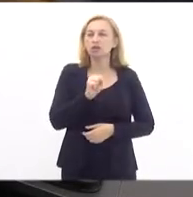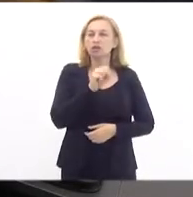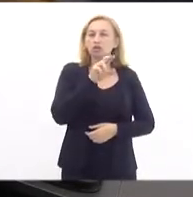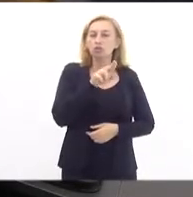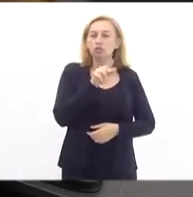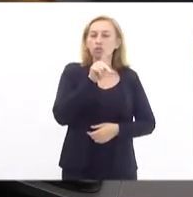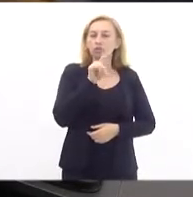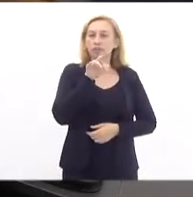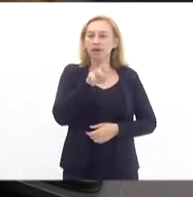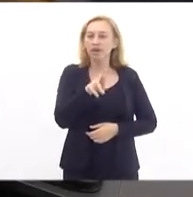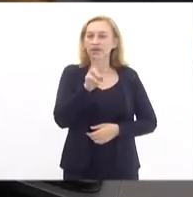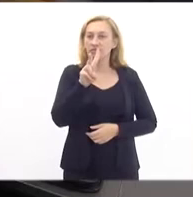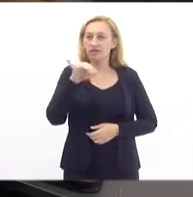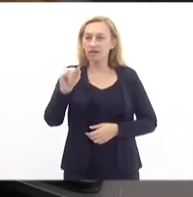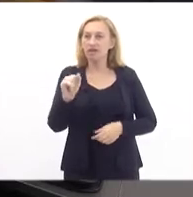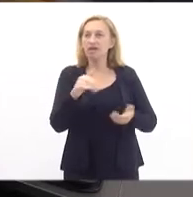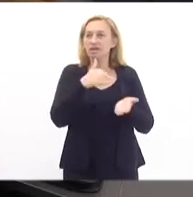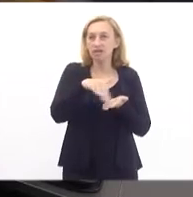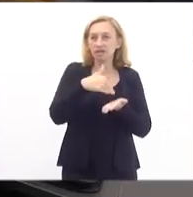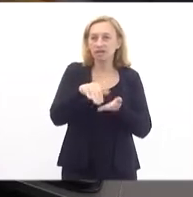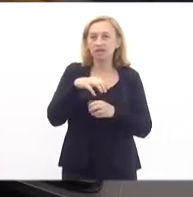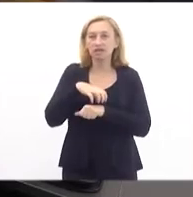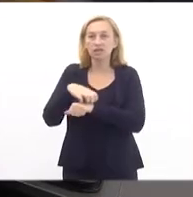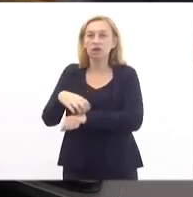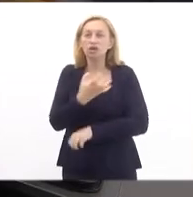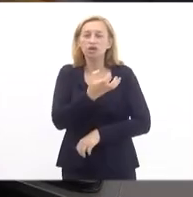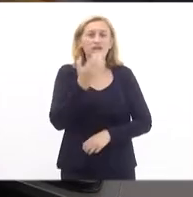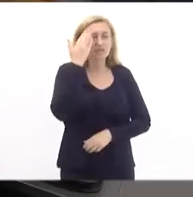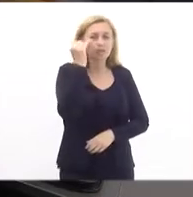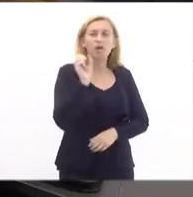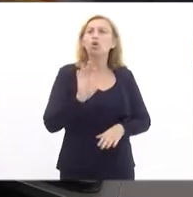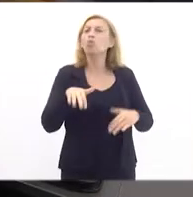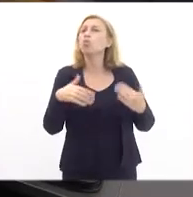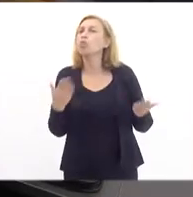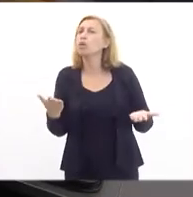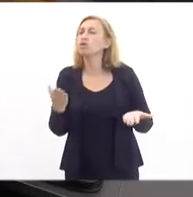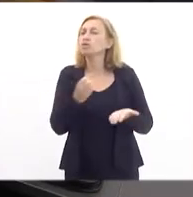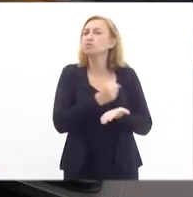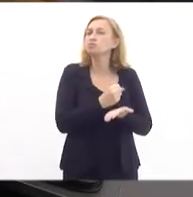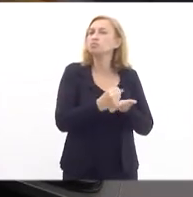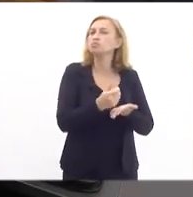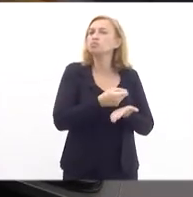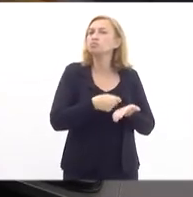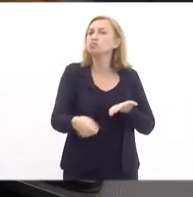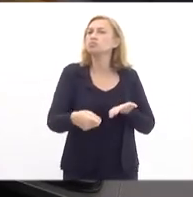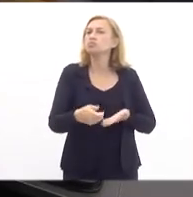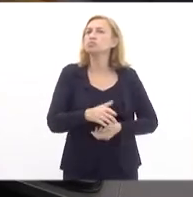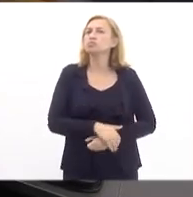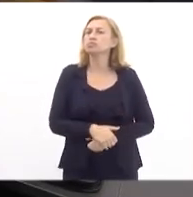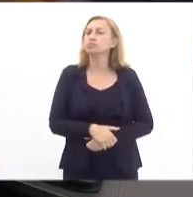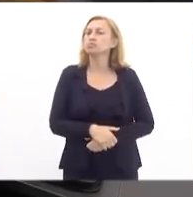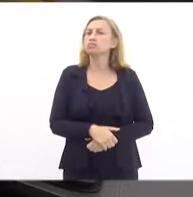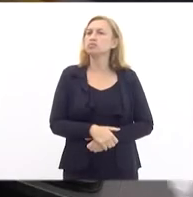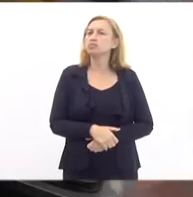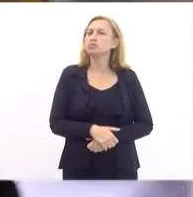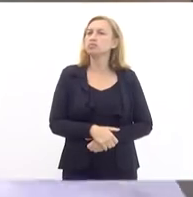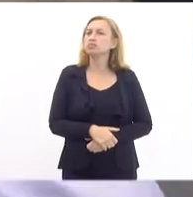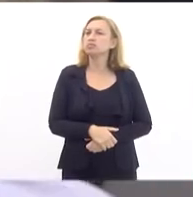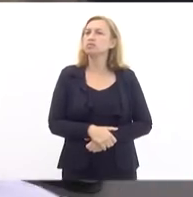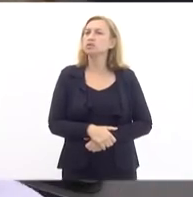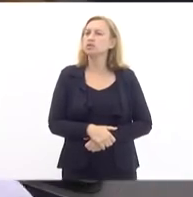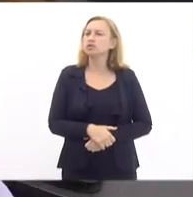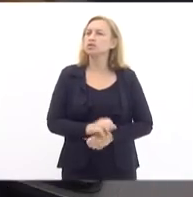e a Secretaria de Transporte. Mas eu gostaria de saber quando é que foi assinado o contrato de concessão. Está aberto o seu